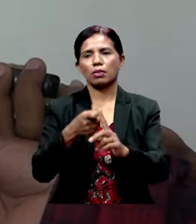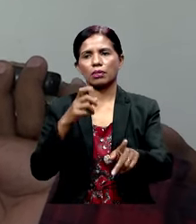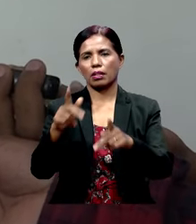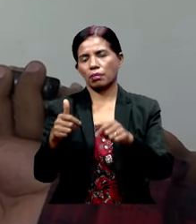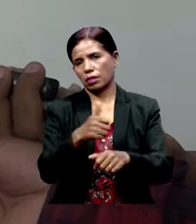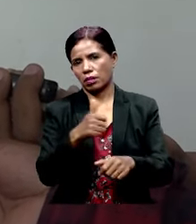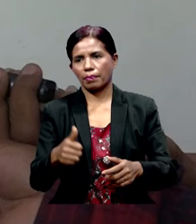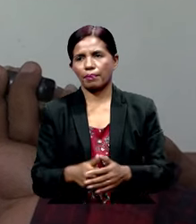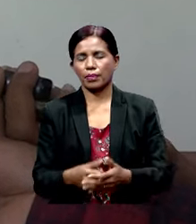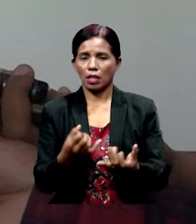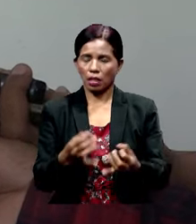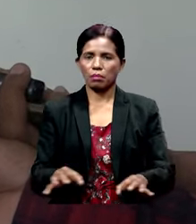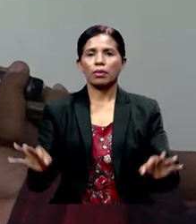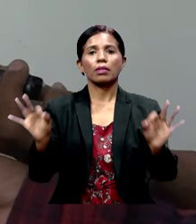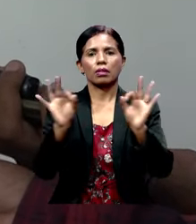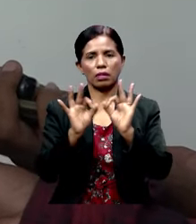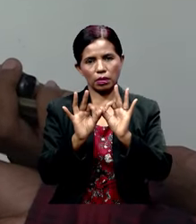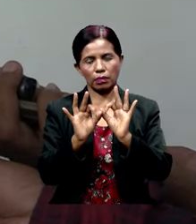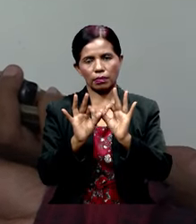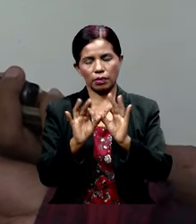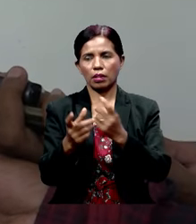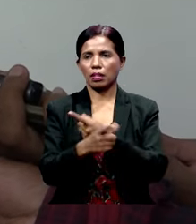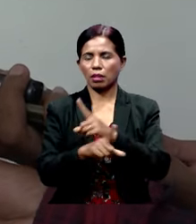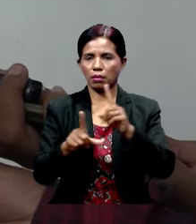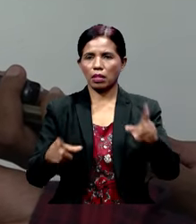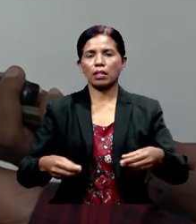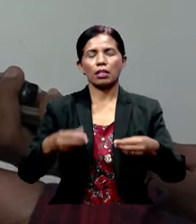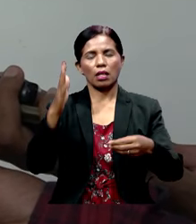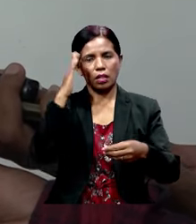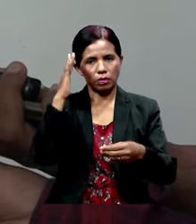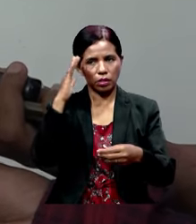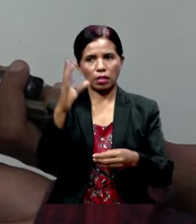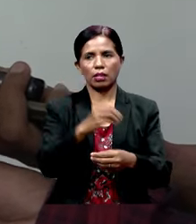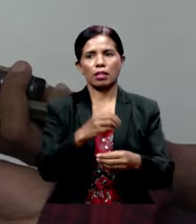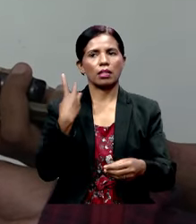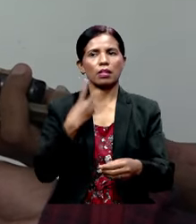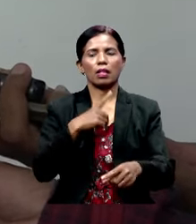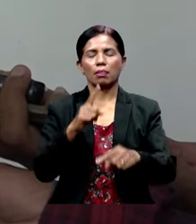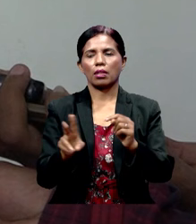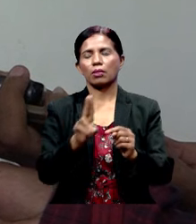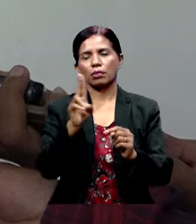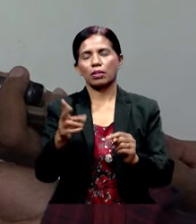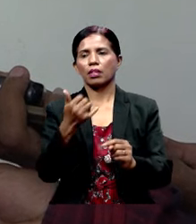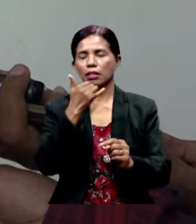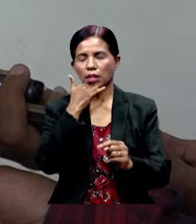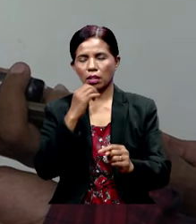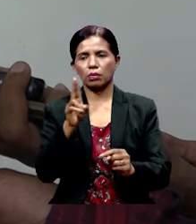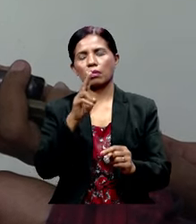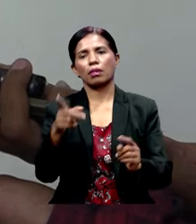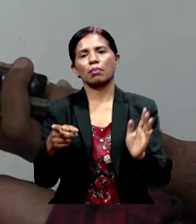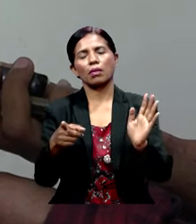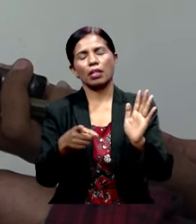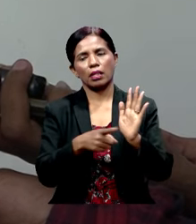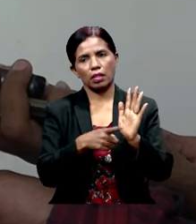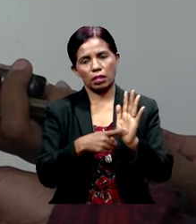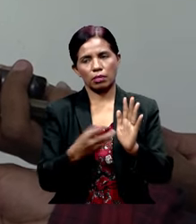emaruma. Importante é liberdade de expressão né ita la vele usa sala ou usa fale ou buat negativo sira tam da